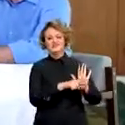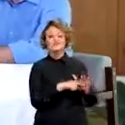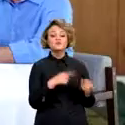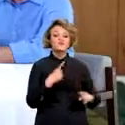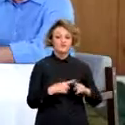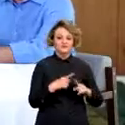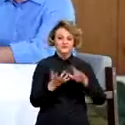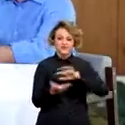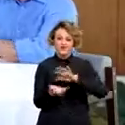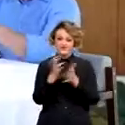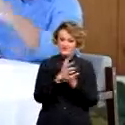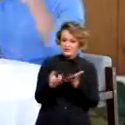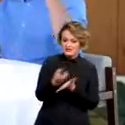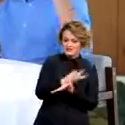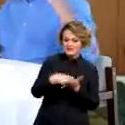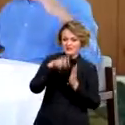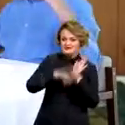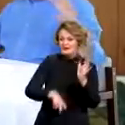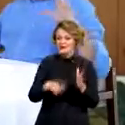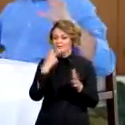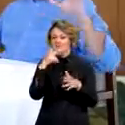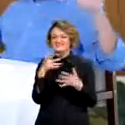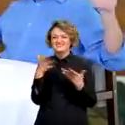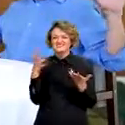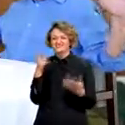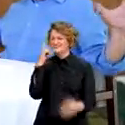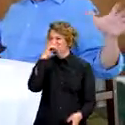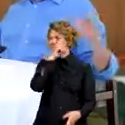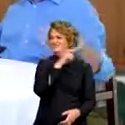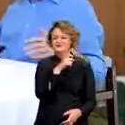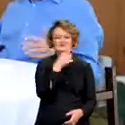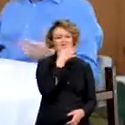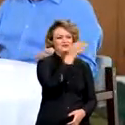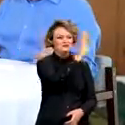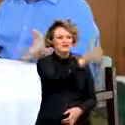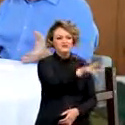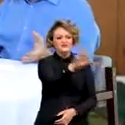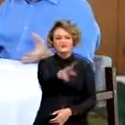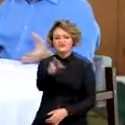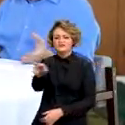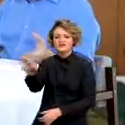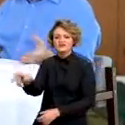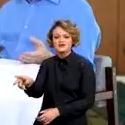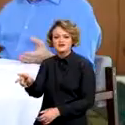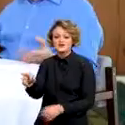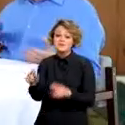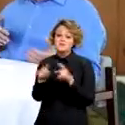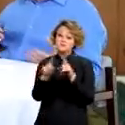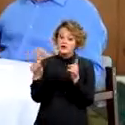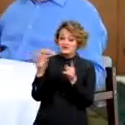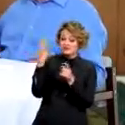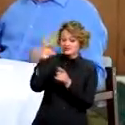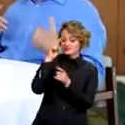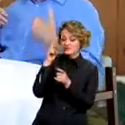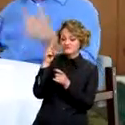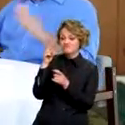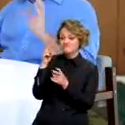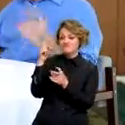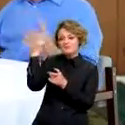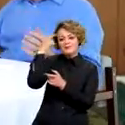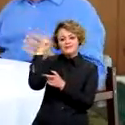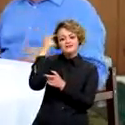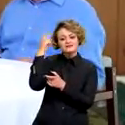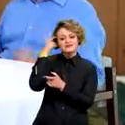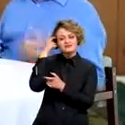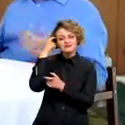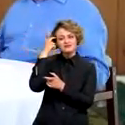uma reforma tributária parecia uma coisa muito grande, muito distante, muitos interesses diferentes. E o fato é que, historicamente, se falava nisso e sempre se passava essa